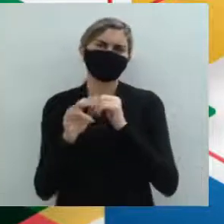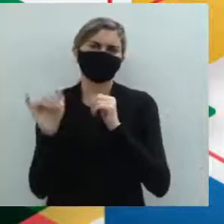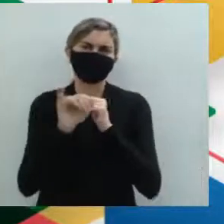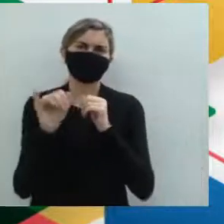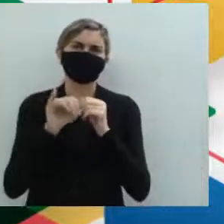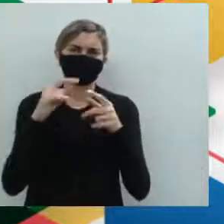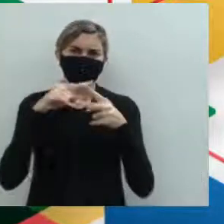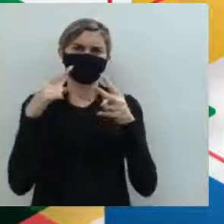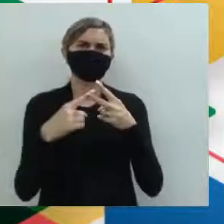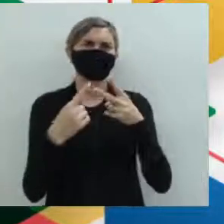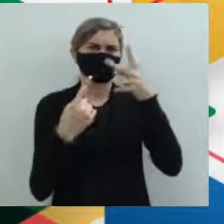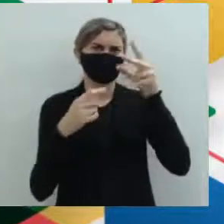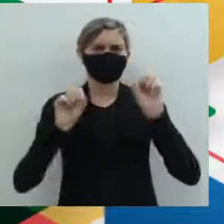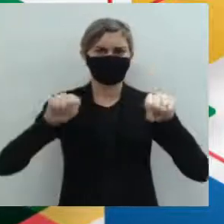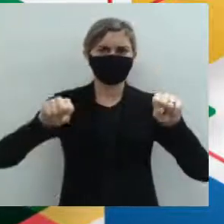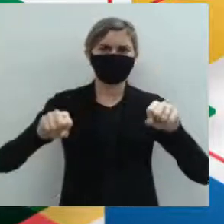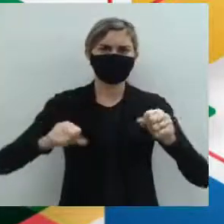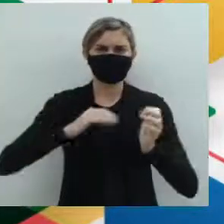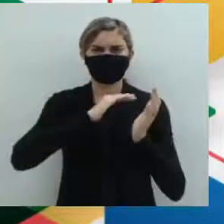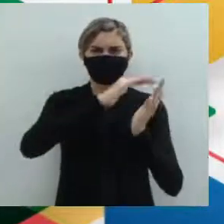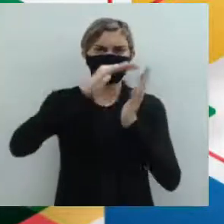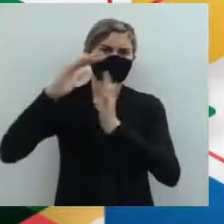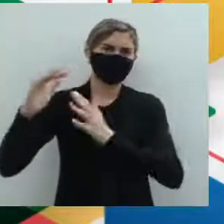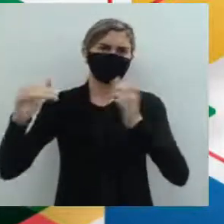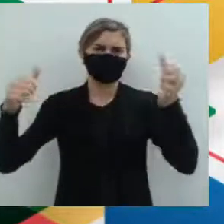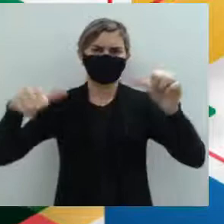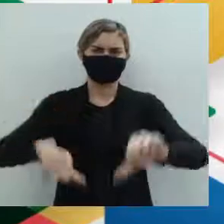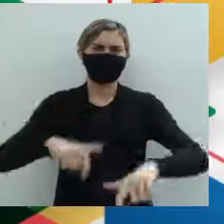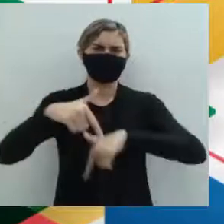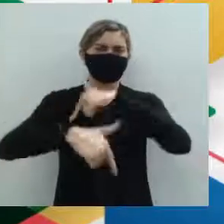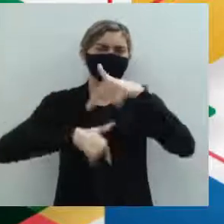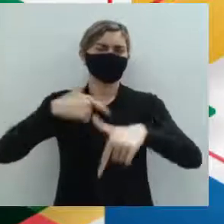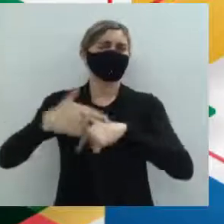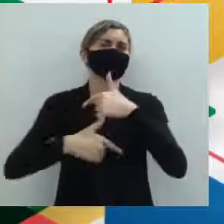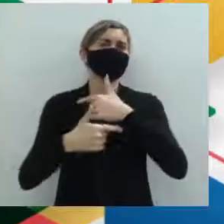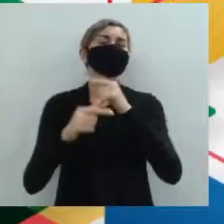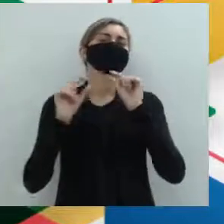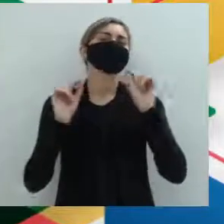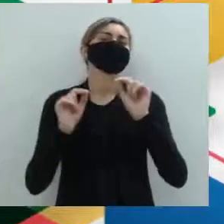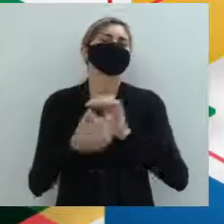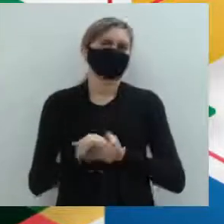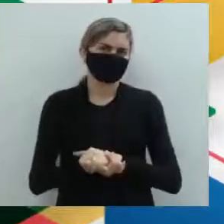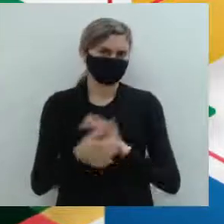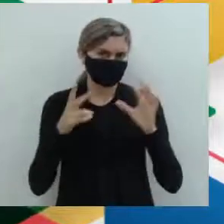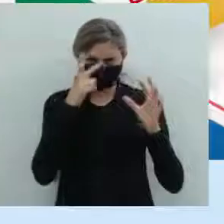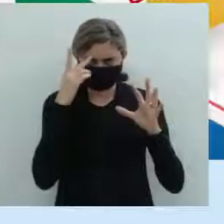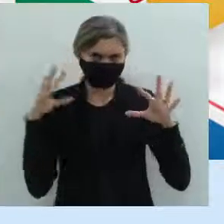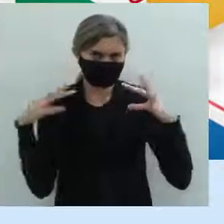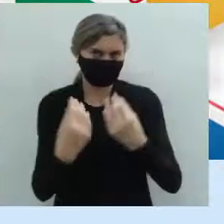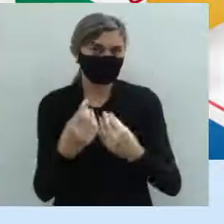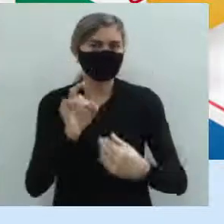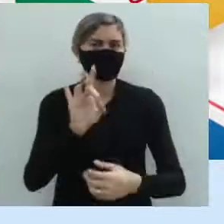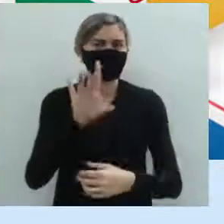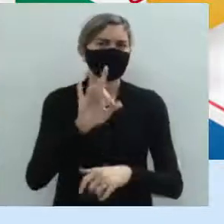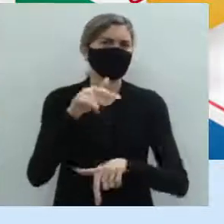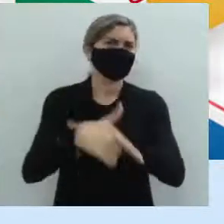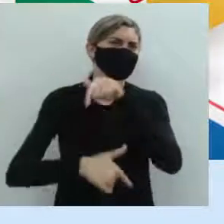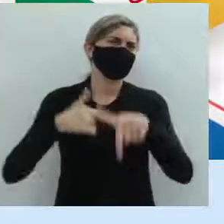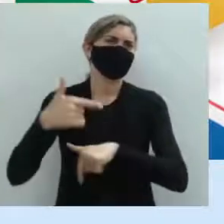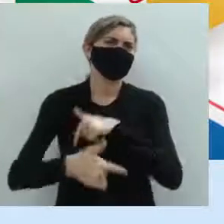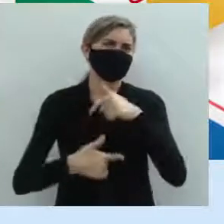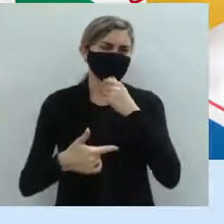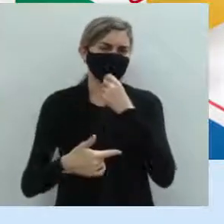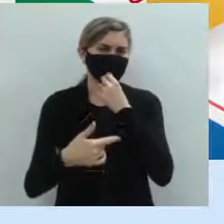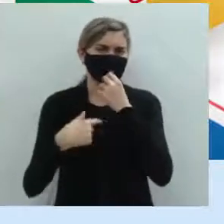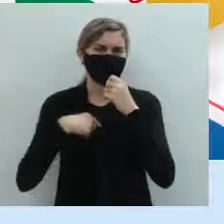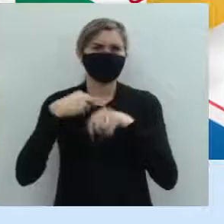dos entregadores. A crise do trabalho, ela é para quem? É para todo mundo? Ela é somente para o trabalhador? E aí